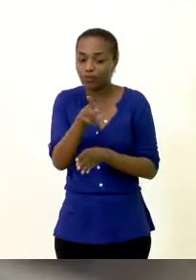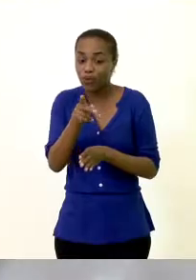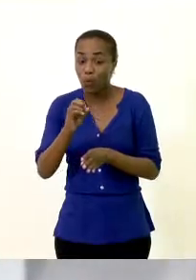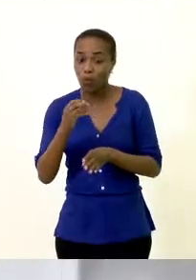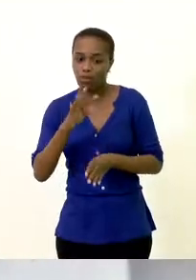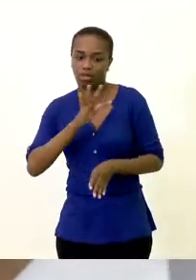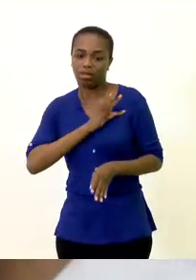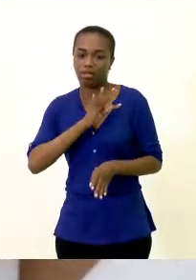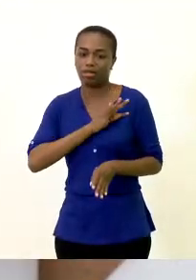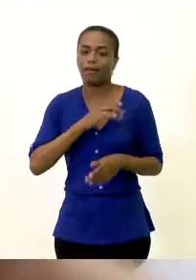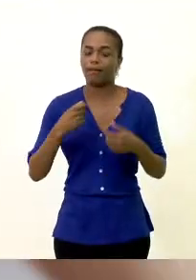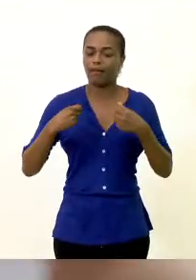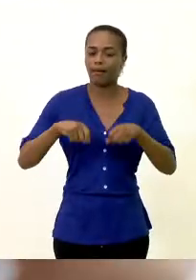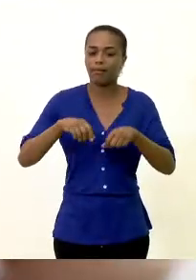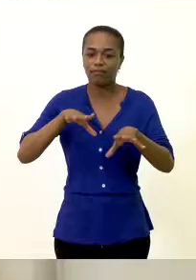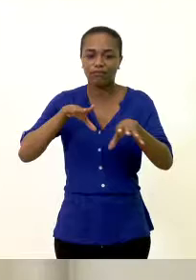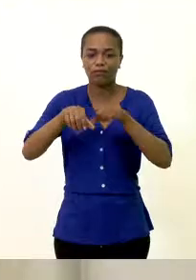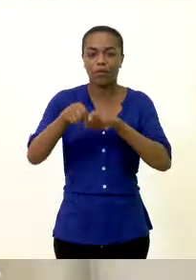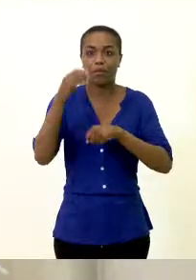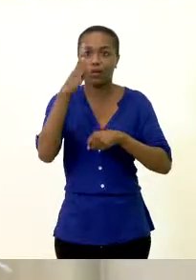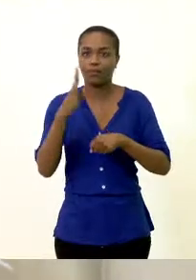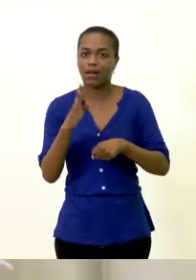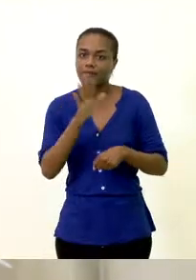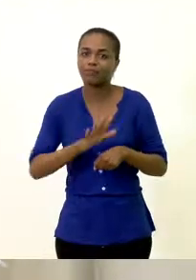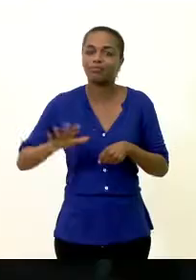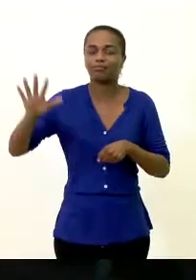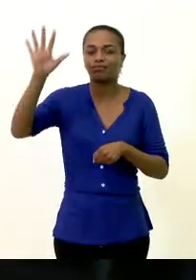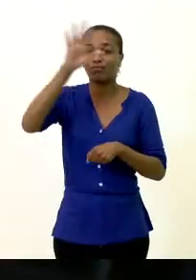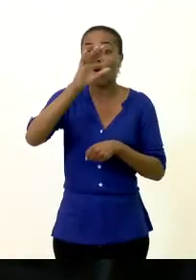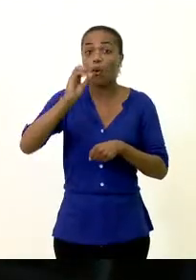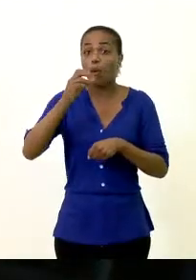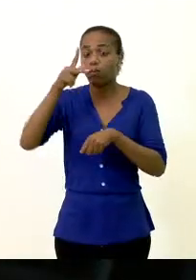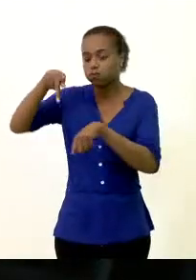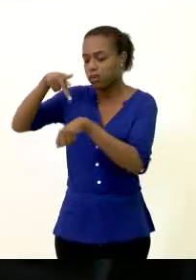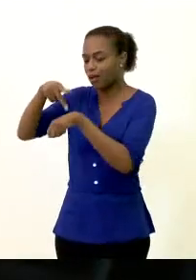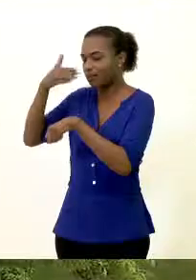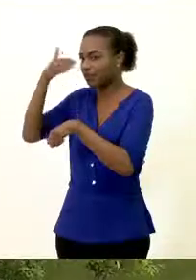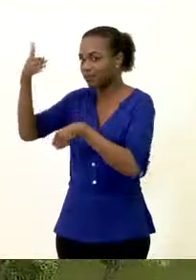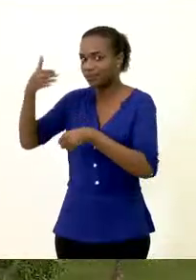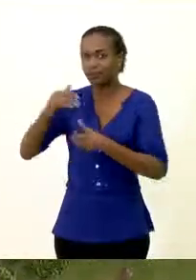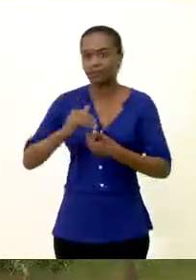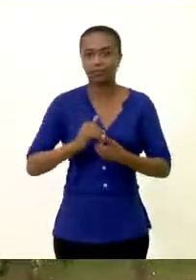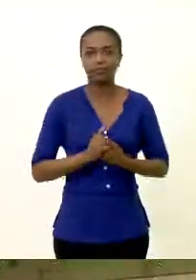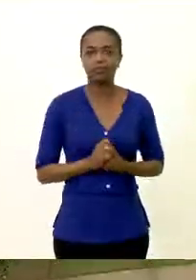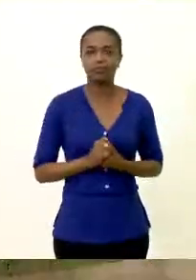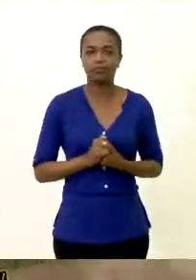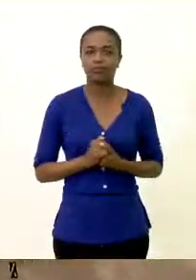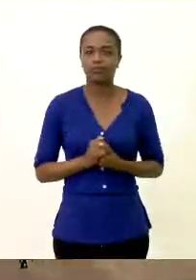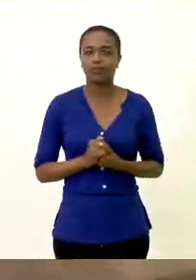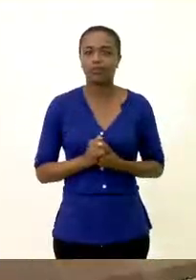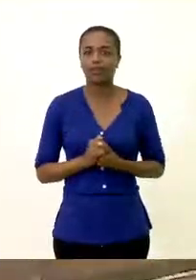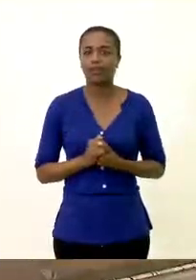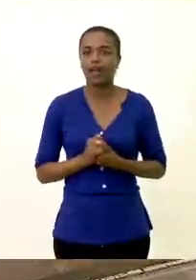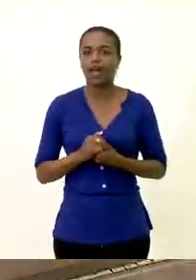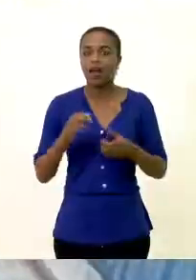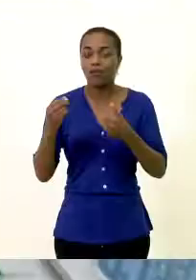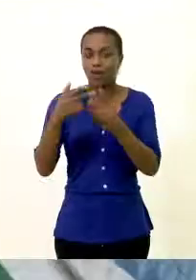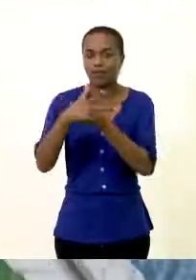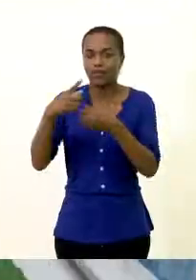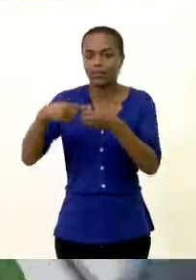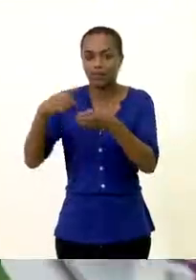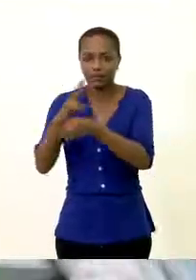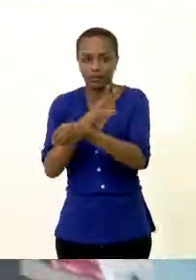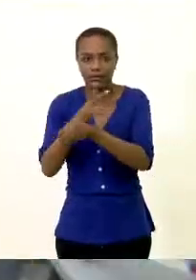professores e técnicos capacitados, formados no Brasil e no exterior. O campus Viçosa ainda conta